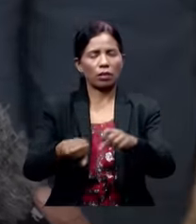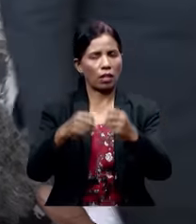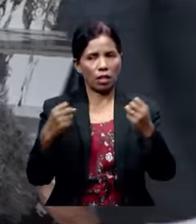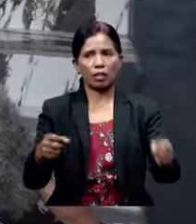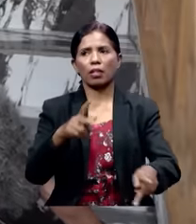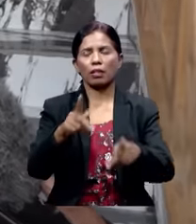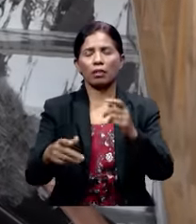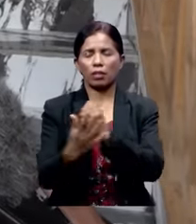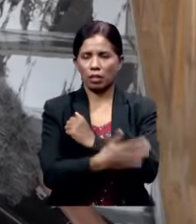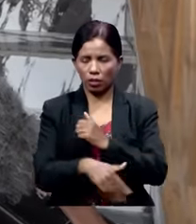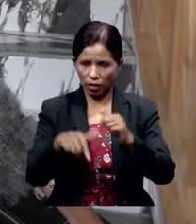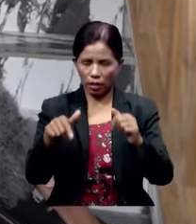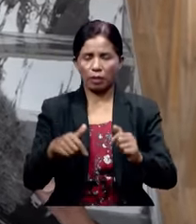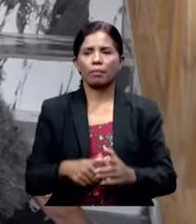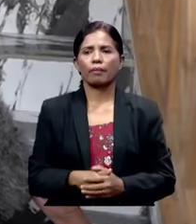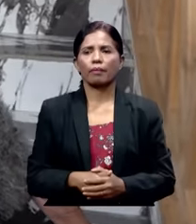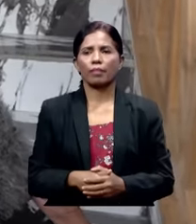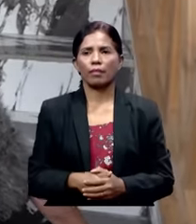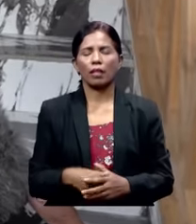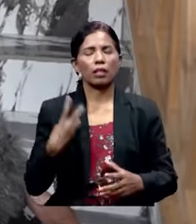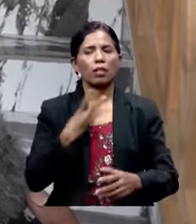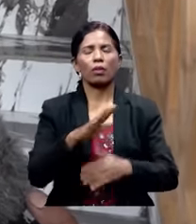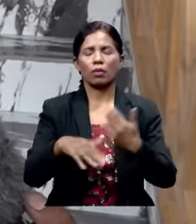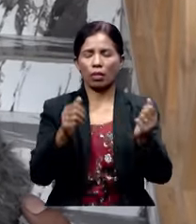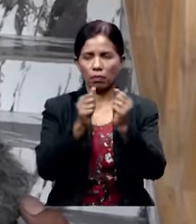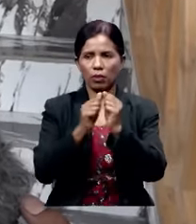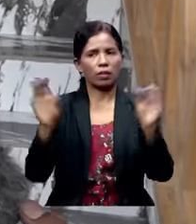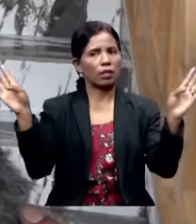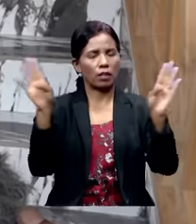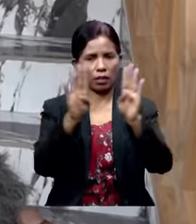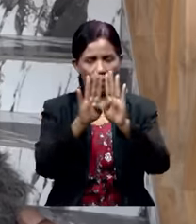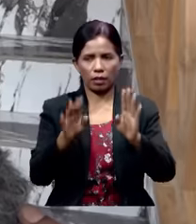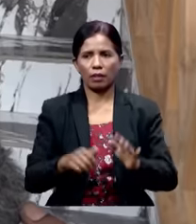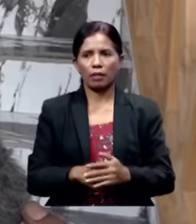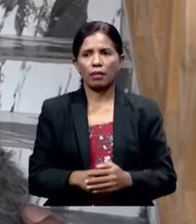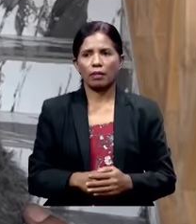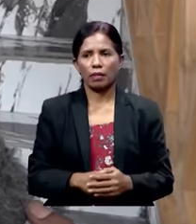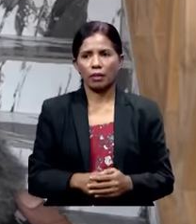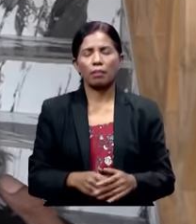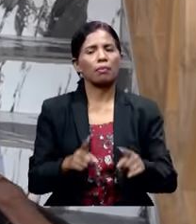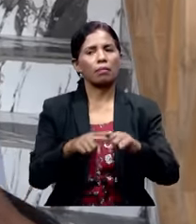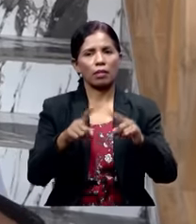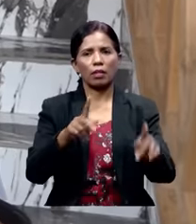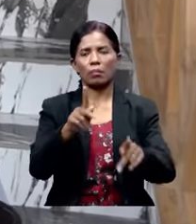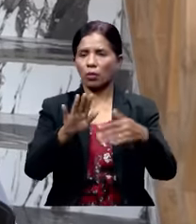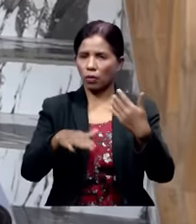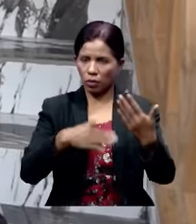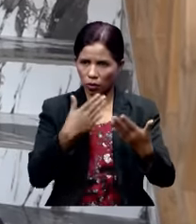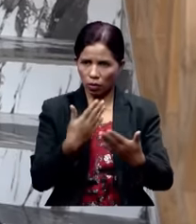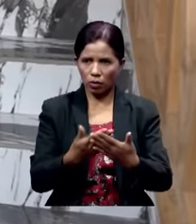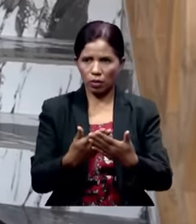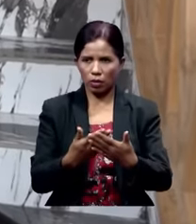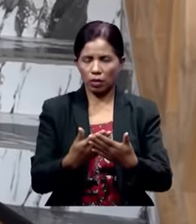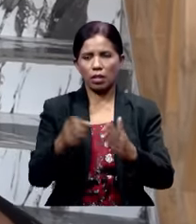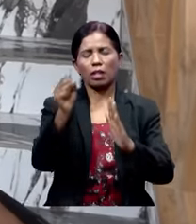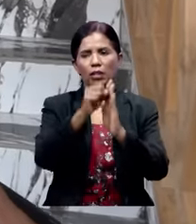estraga raida ne neita ita uteng amutu para takatia ne takatia mas ema ototo nia